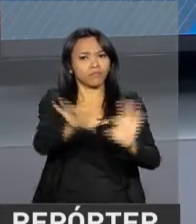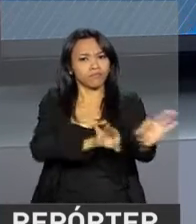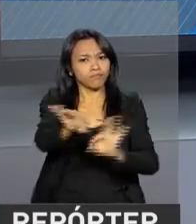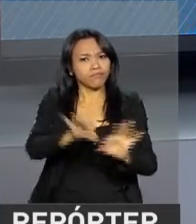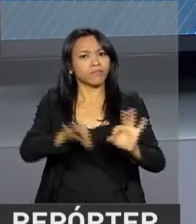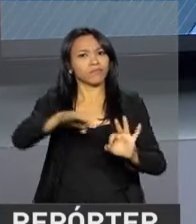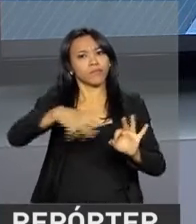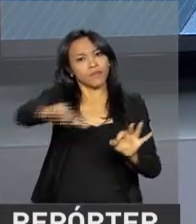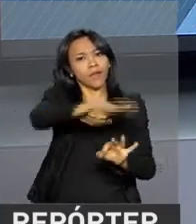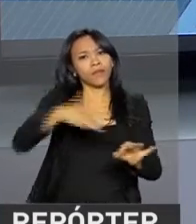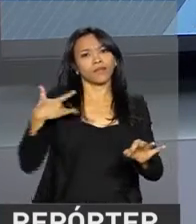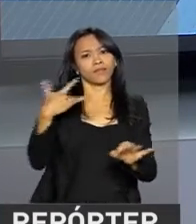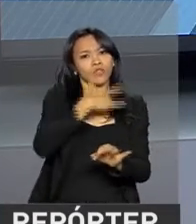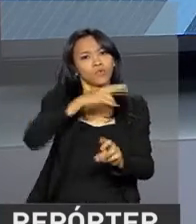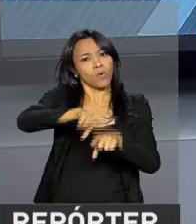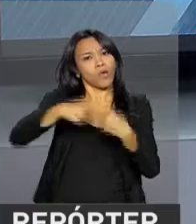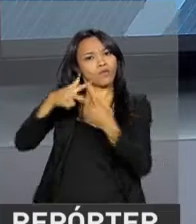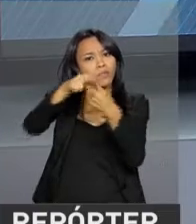a modernização trabalhista.